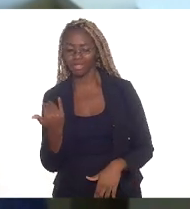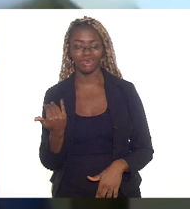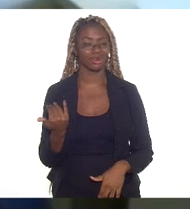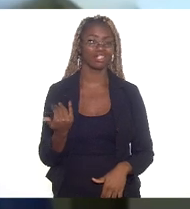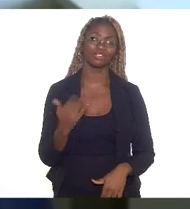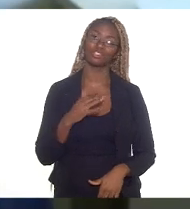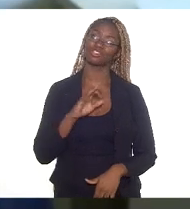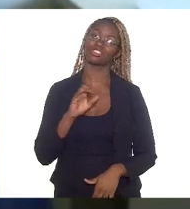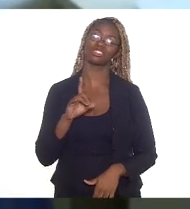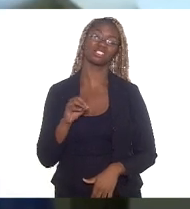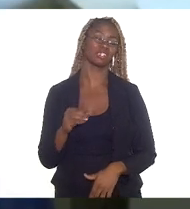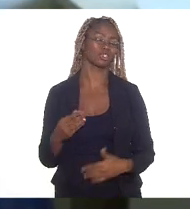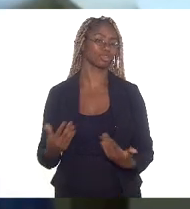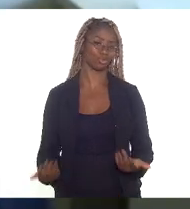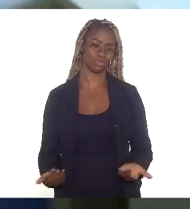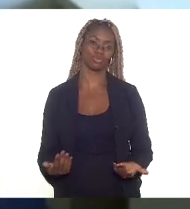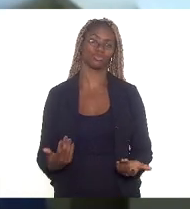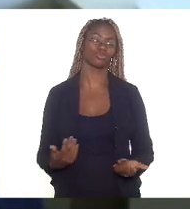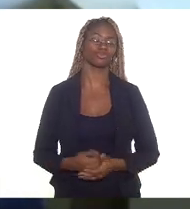precocemente.